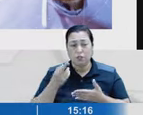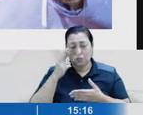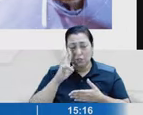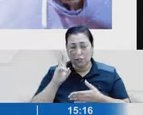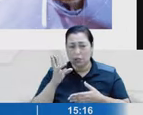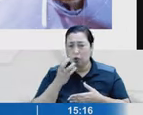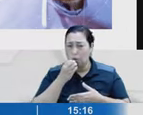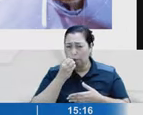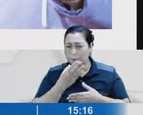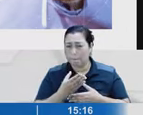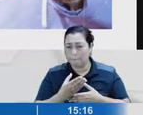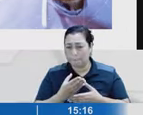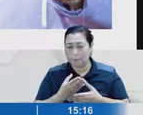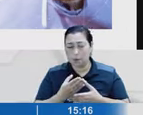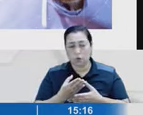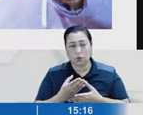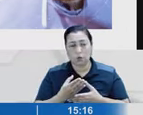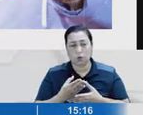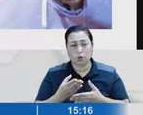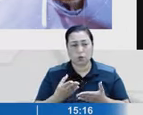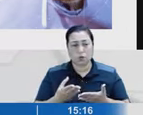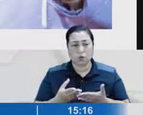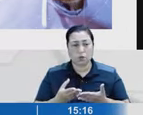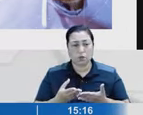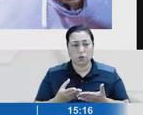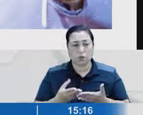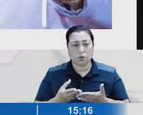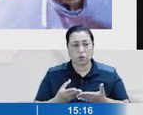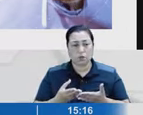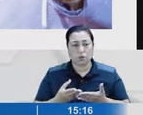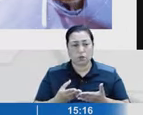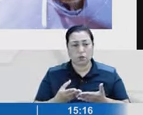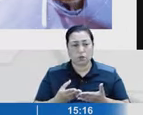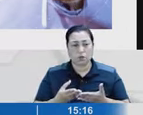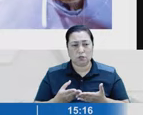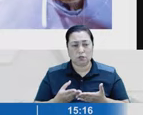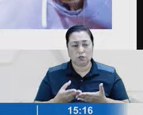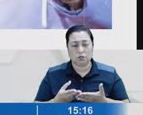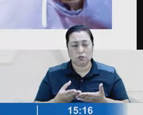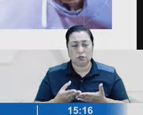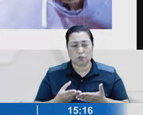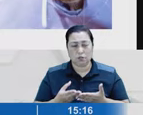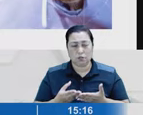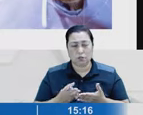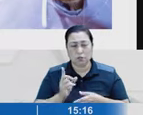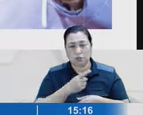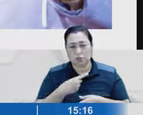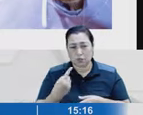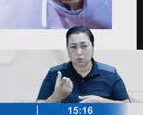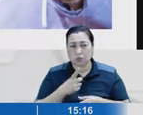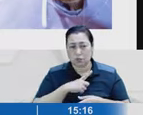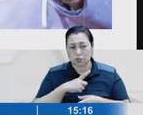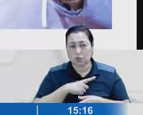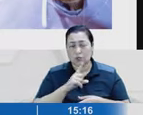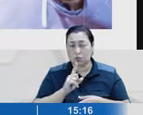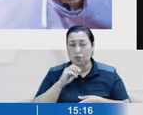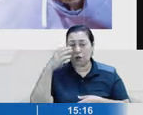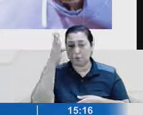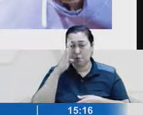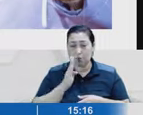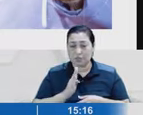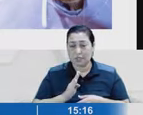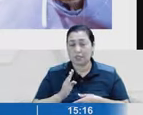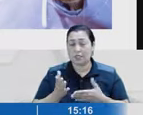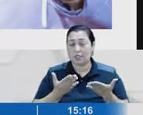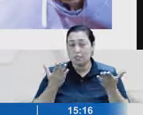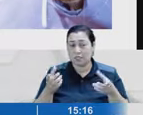resultados extremamente do Memorial Sloan Cancer, extremamente promissores. Nós temos uma brasileira lá, que faz parte